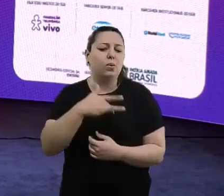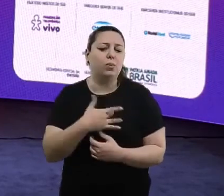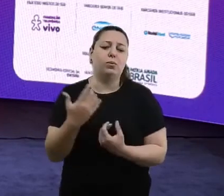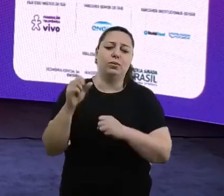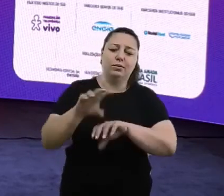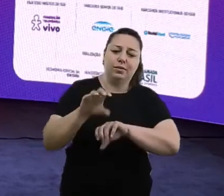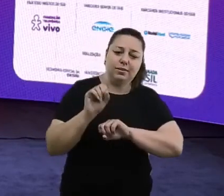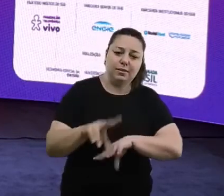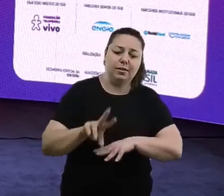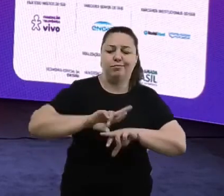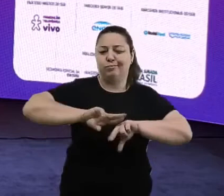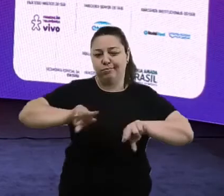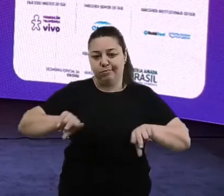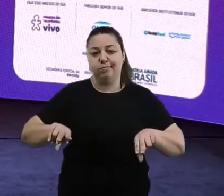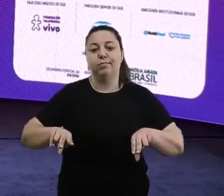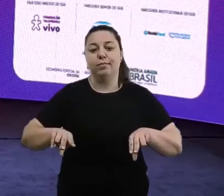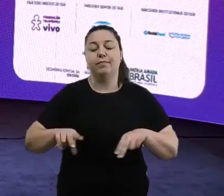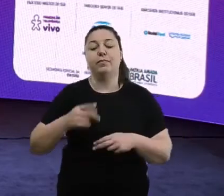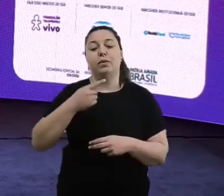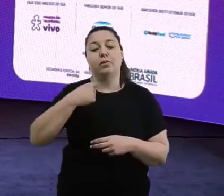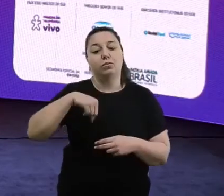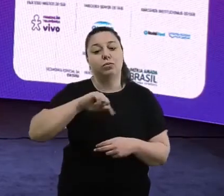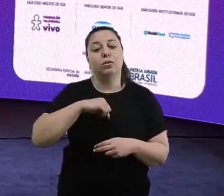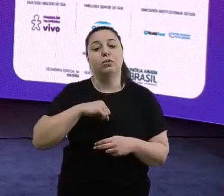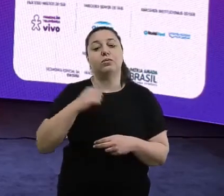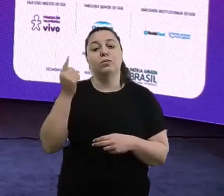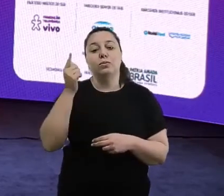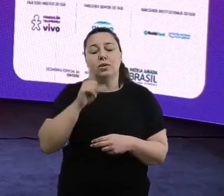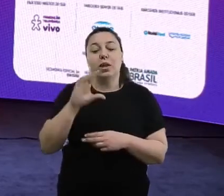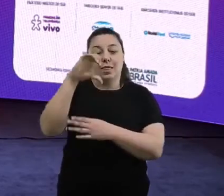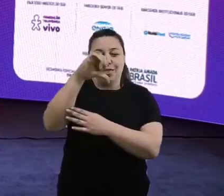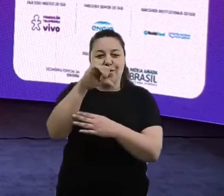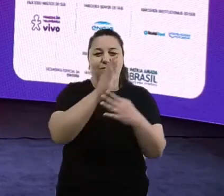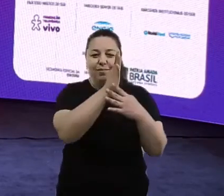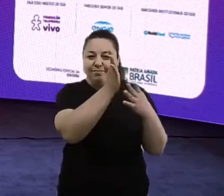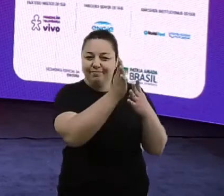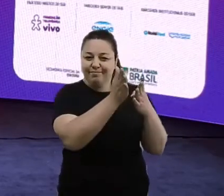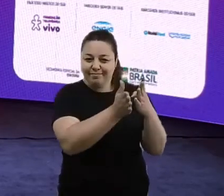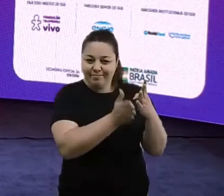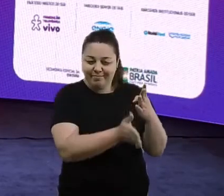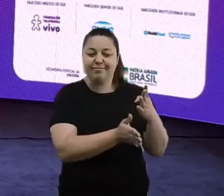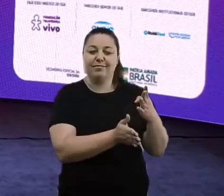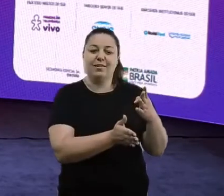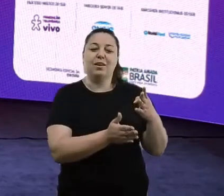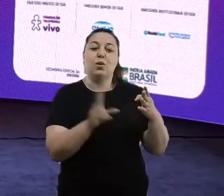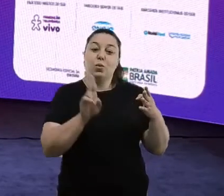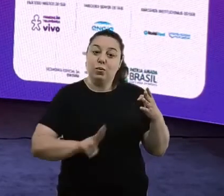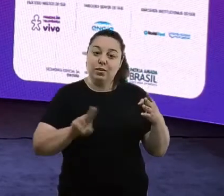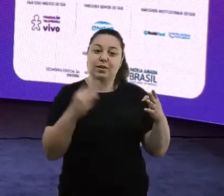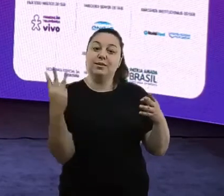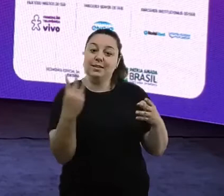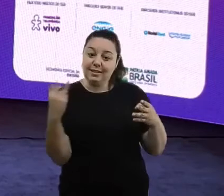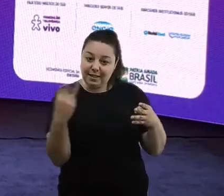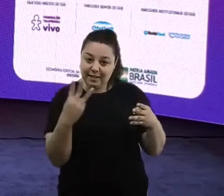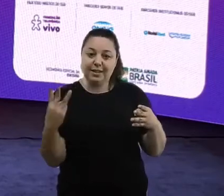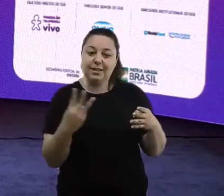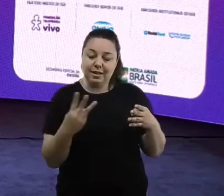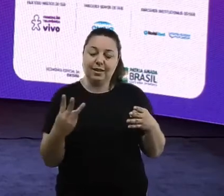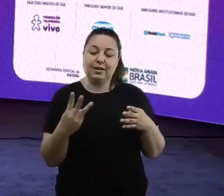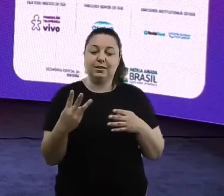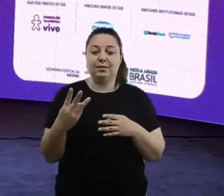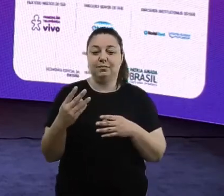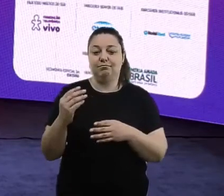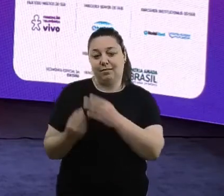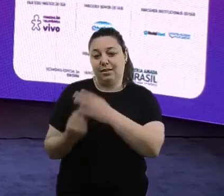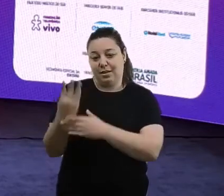aí, então, a gente tinha esses 9 eixos que a gente conseguia mensurar a partir desses 33 indicadores e fazer uma contabilização de qual que era o